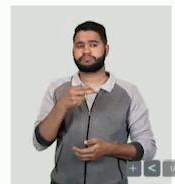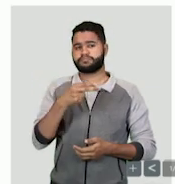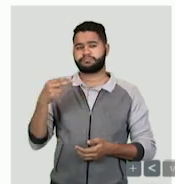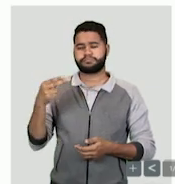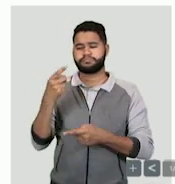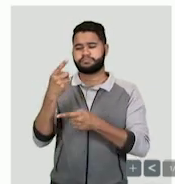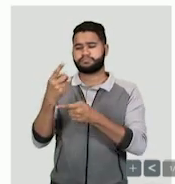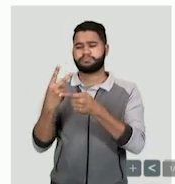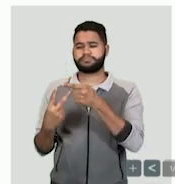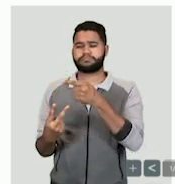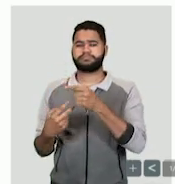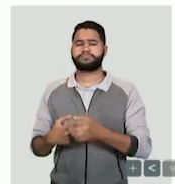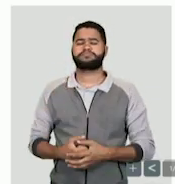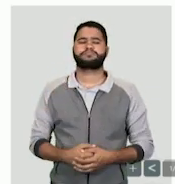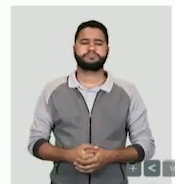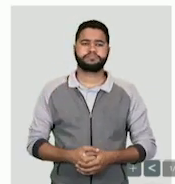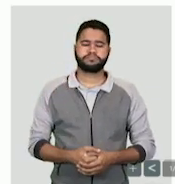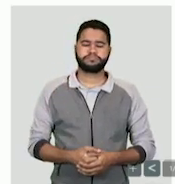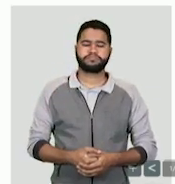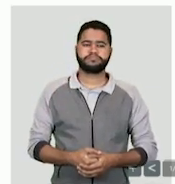é igual a 1 meio.